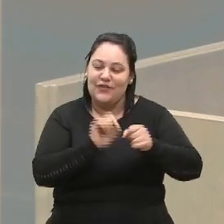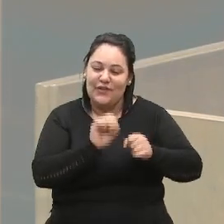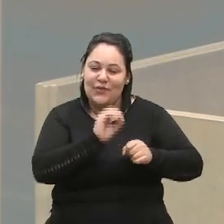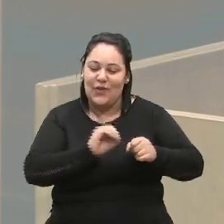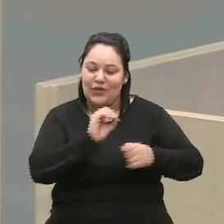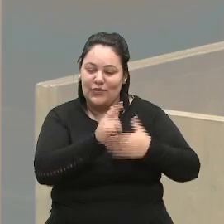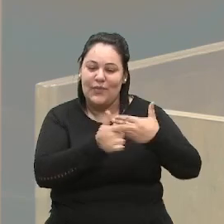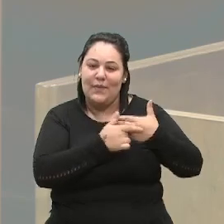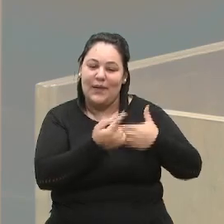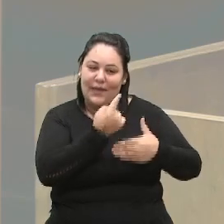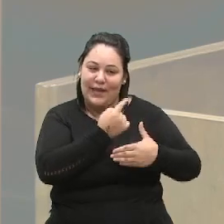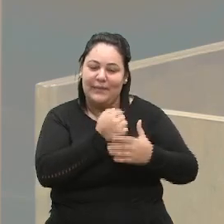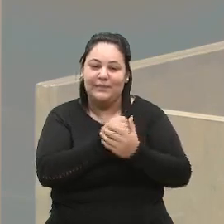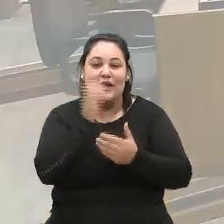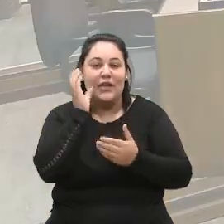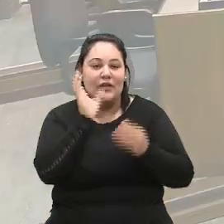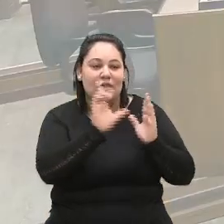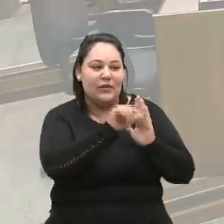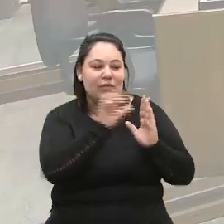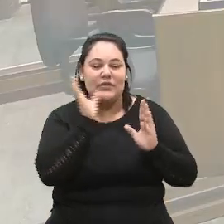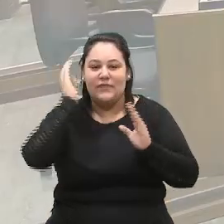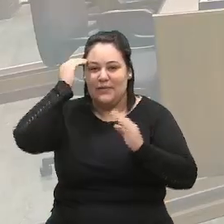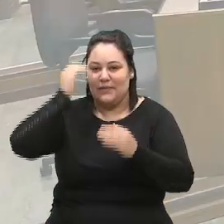parte do vereador Cadore, depois o Felipe.